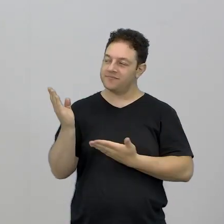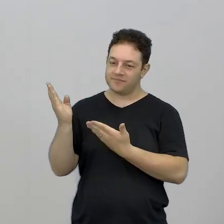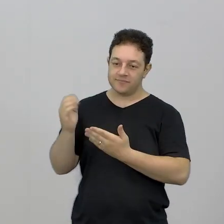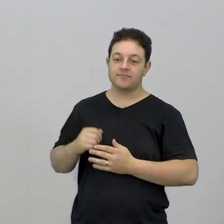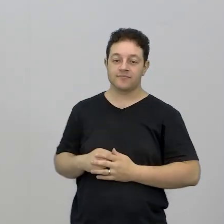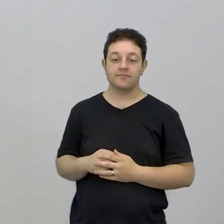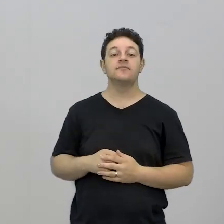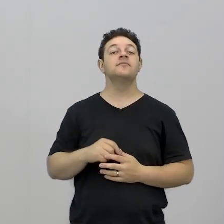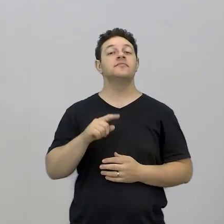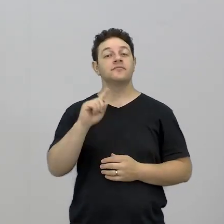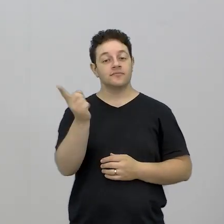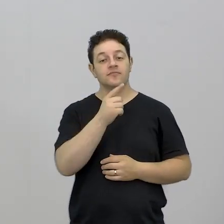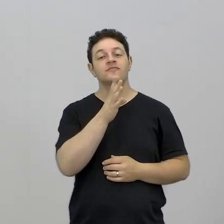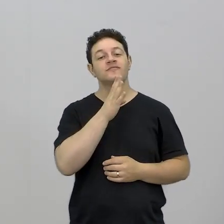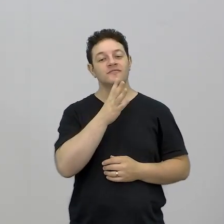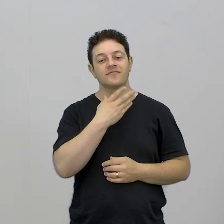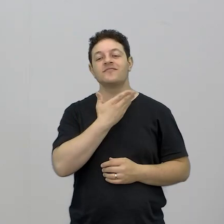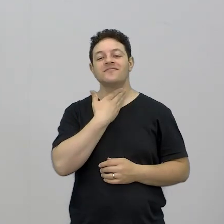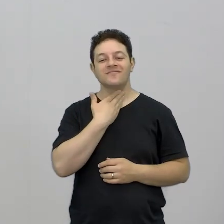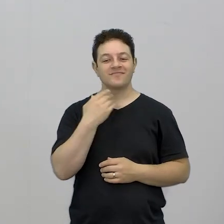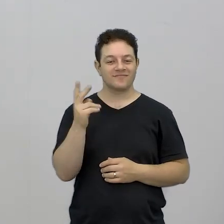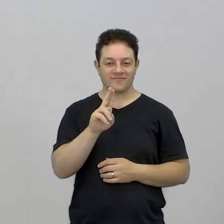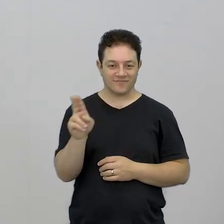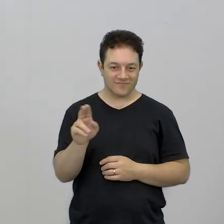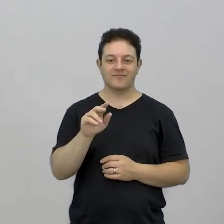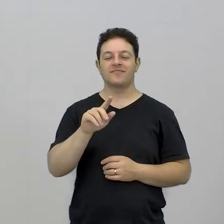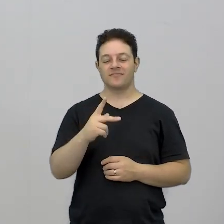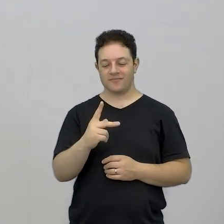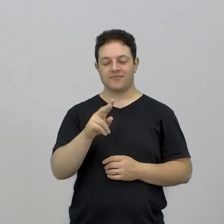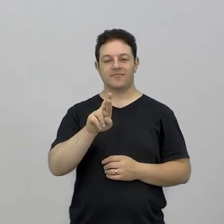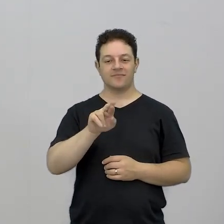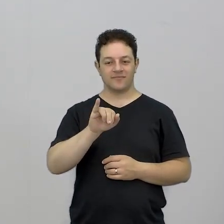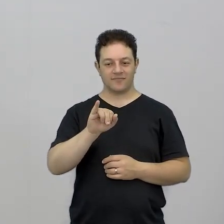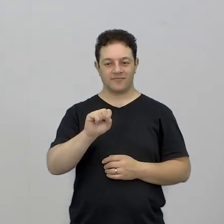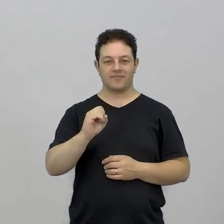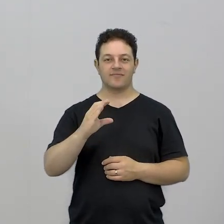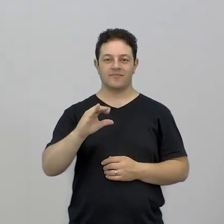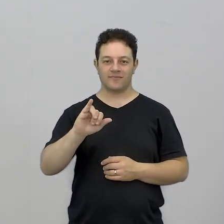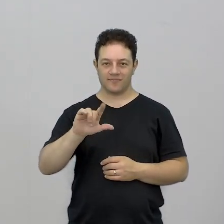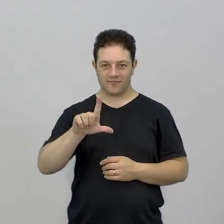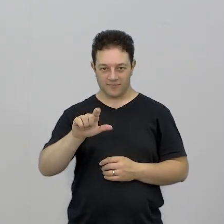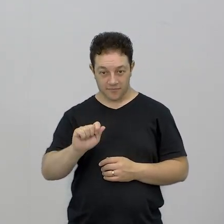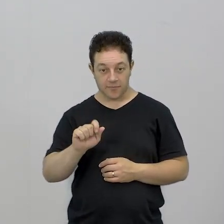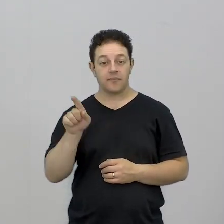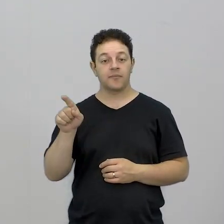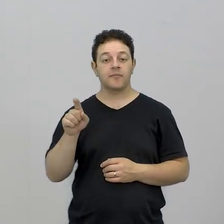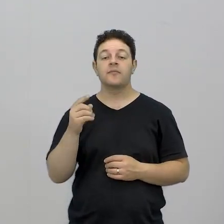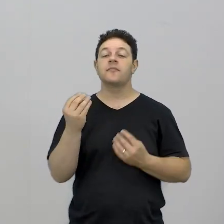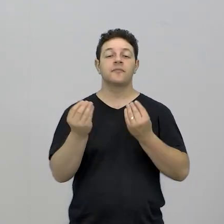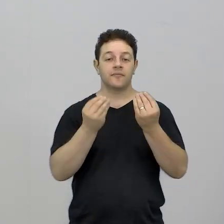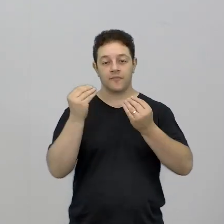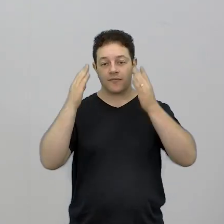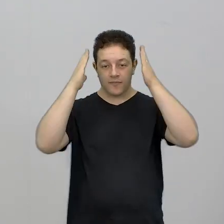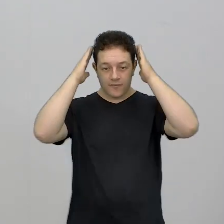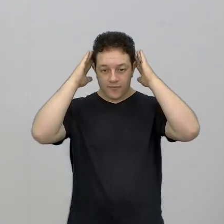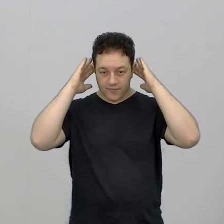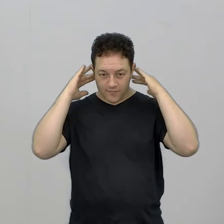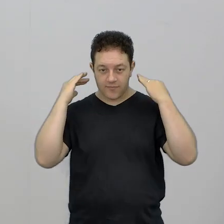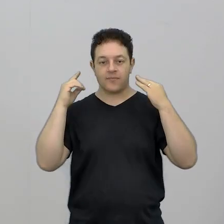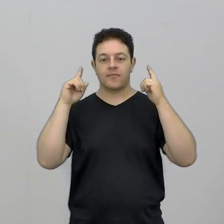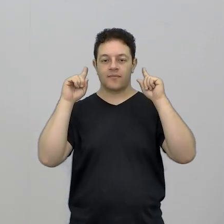né? Então vocês me conhecem aí pelo nome, né? Sou aqui a professora Priscila. Eu tenho então